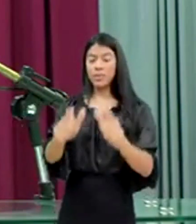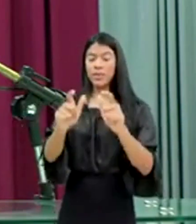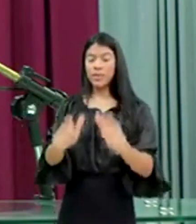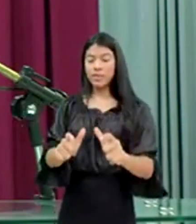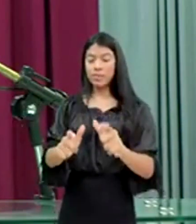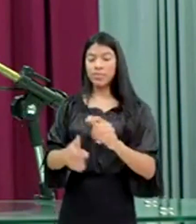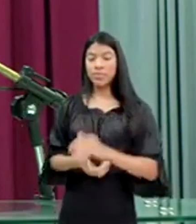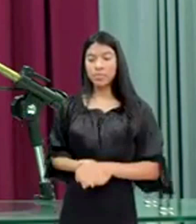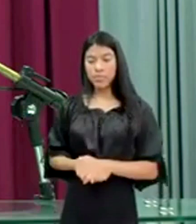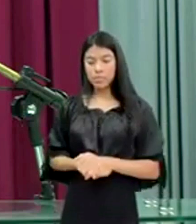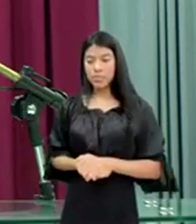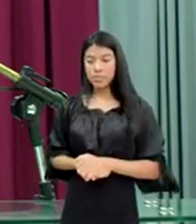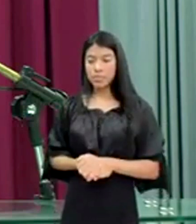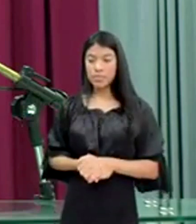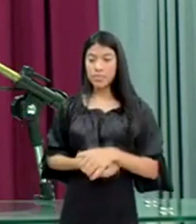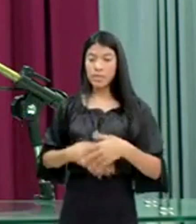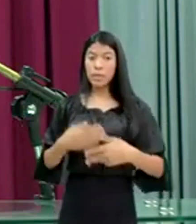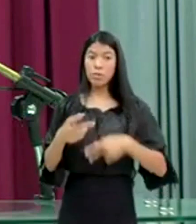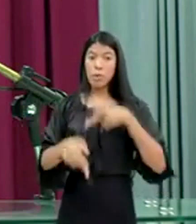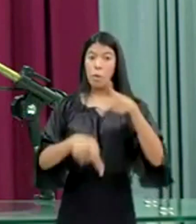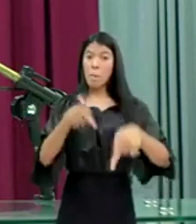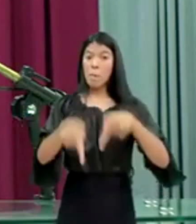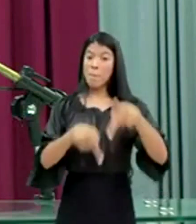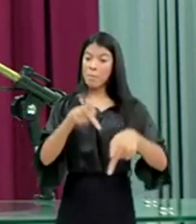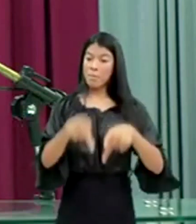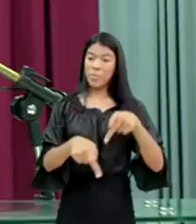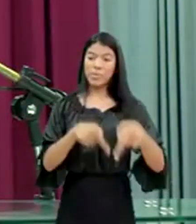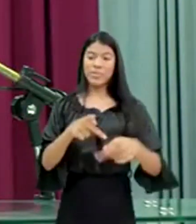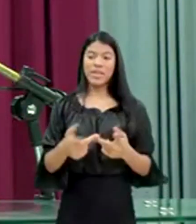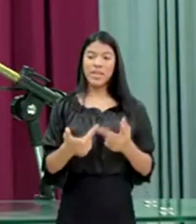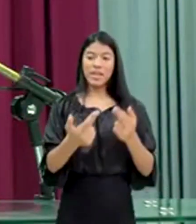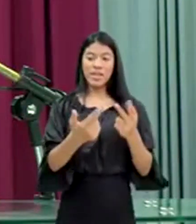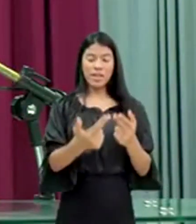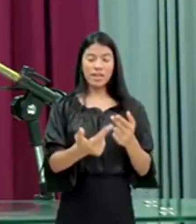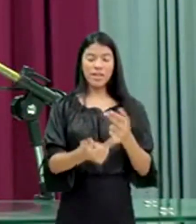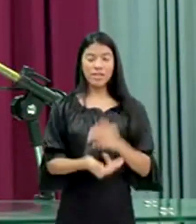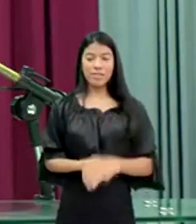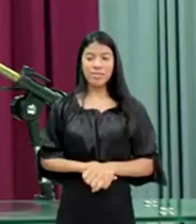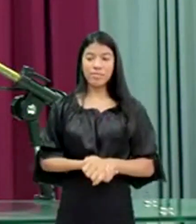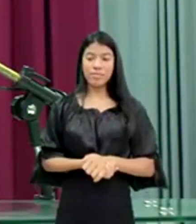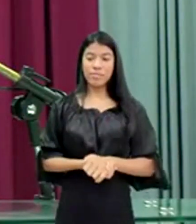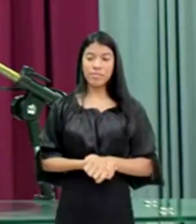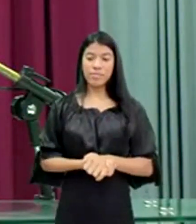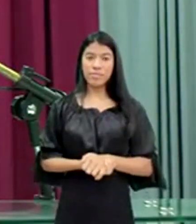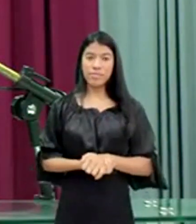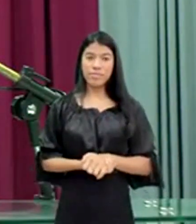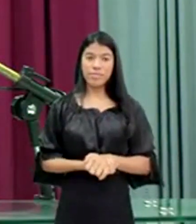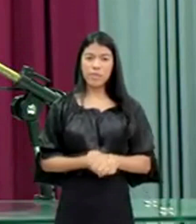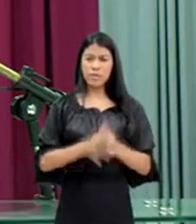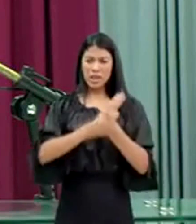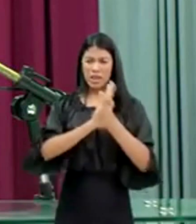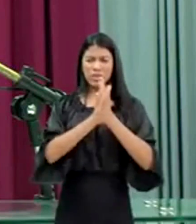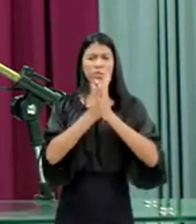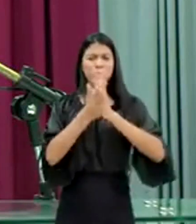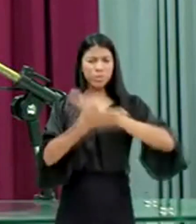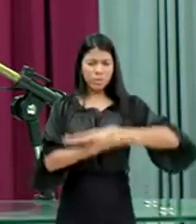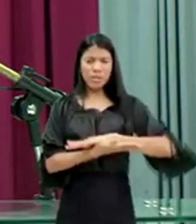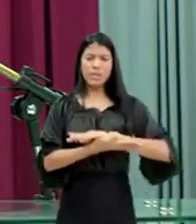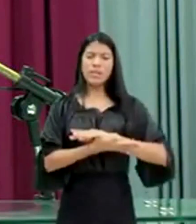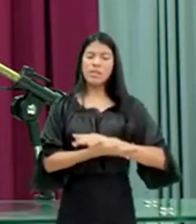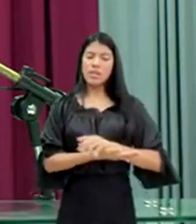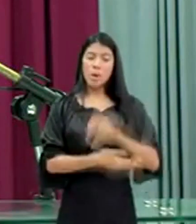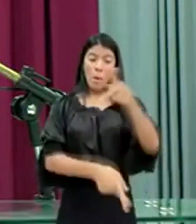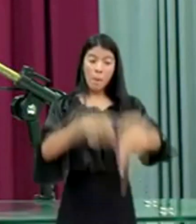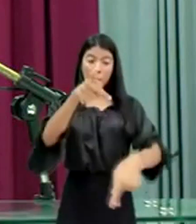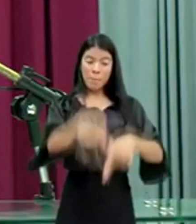e vamos fazer com aquele povo como a gente faz com o pão que a gente come aqui. Nós vamos comer aquele povo, nós vamos